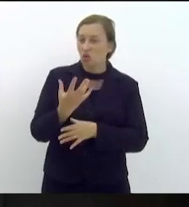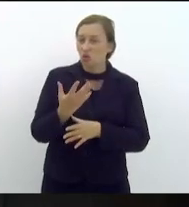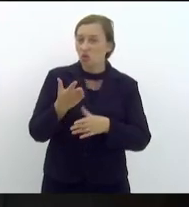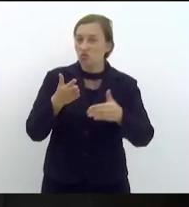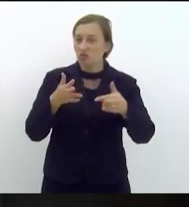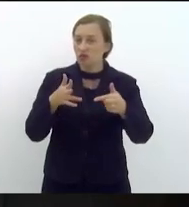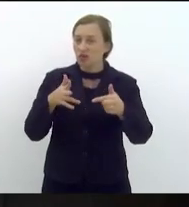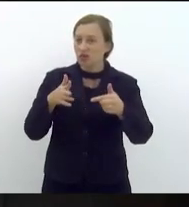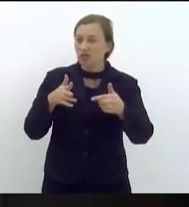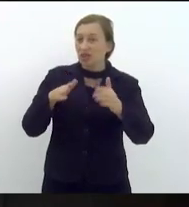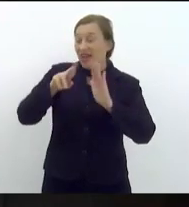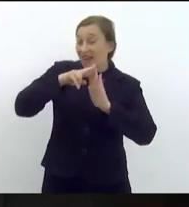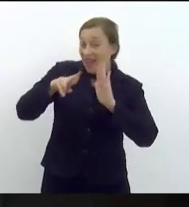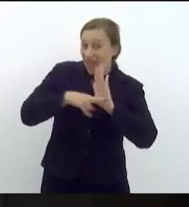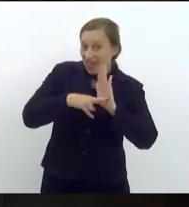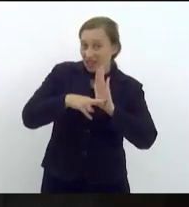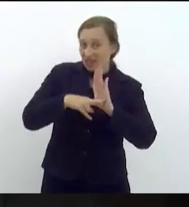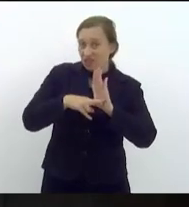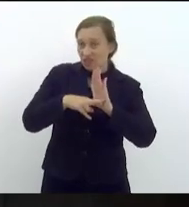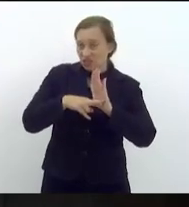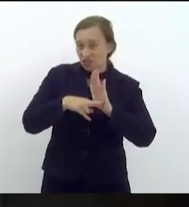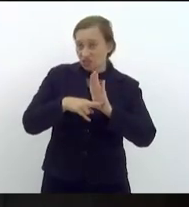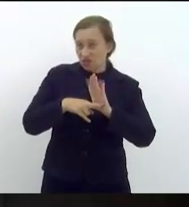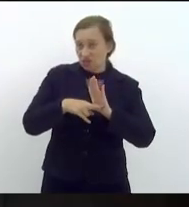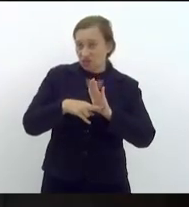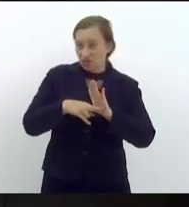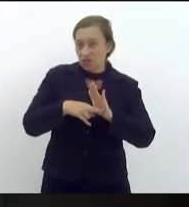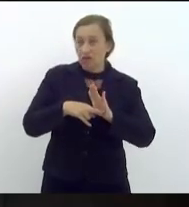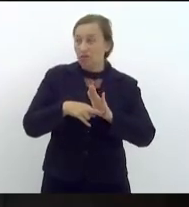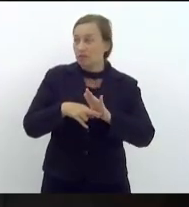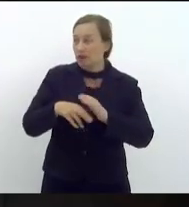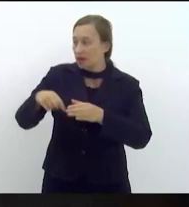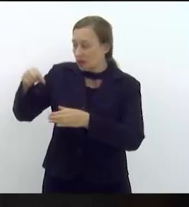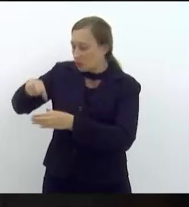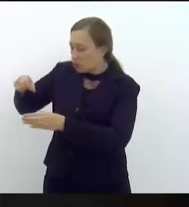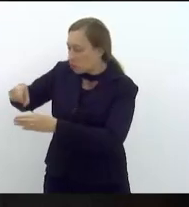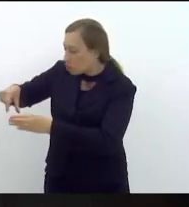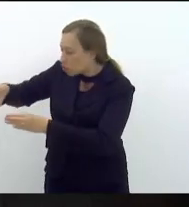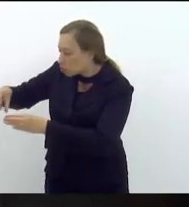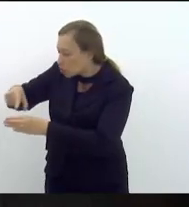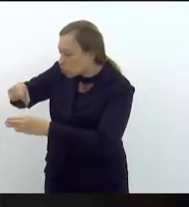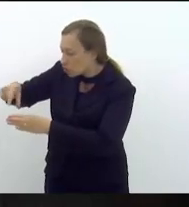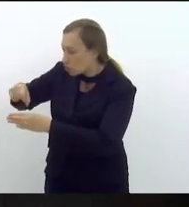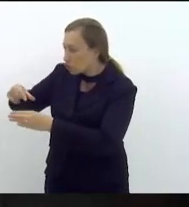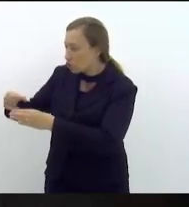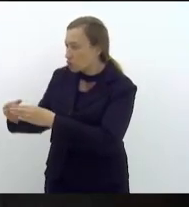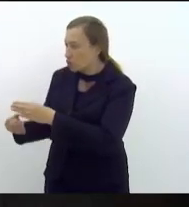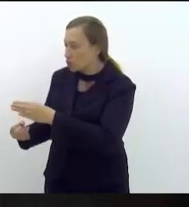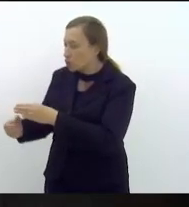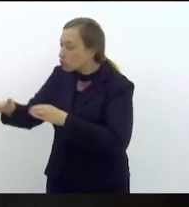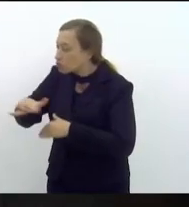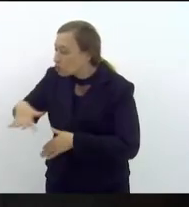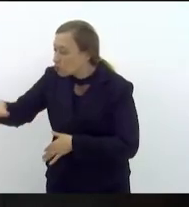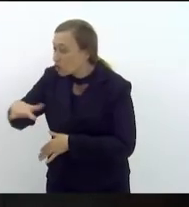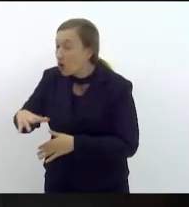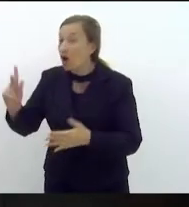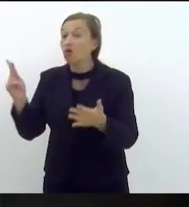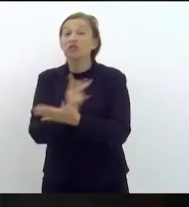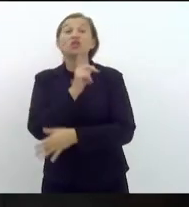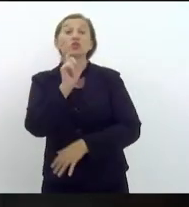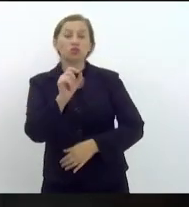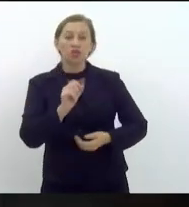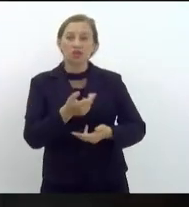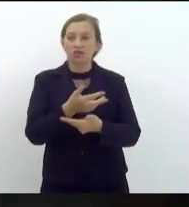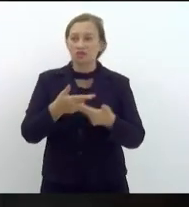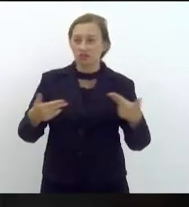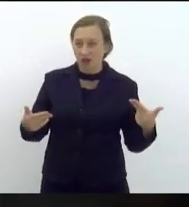restrições para o cultivo e a produção local então o que que acontece Deputado Fred Pacheco uma